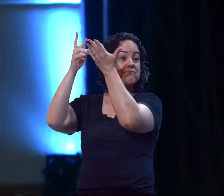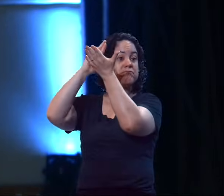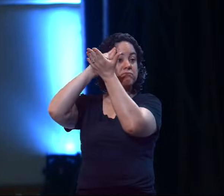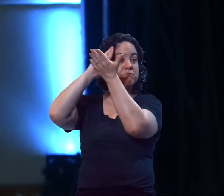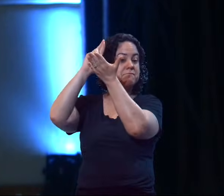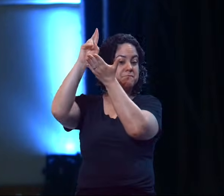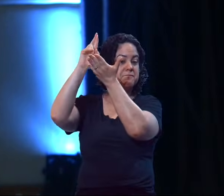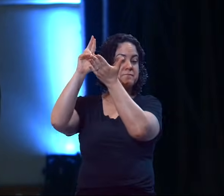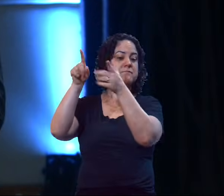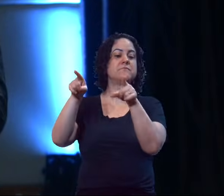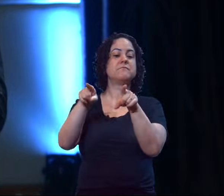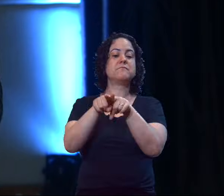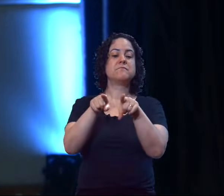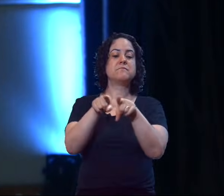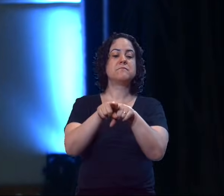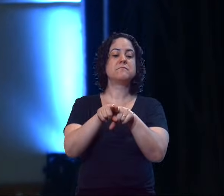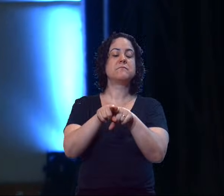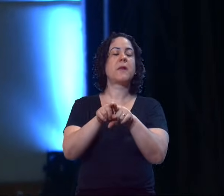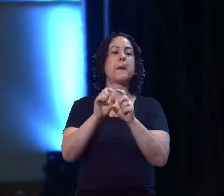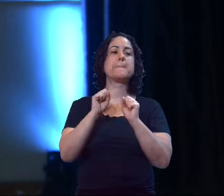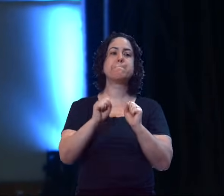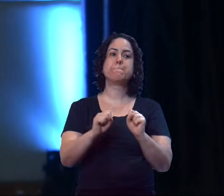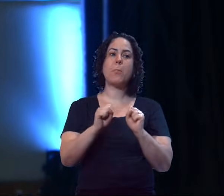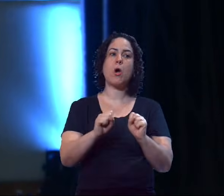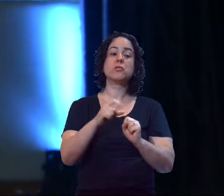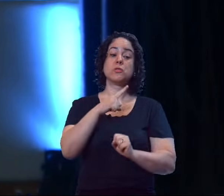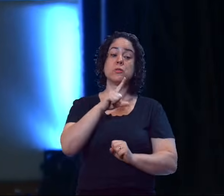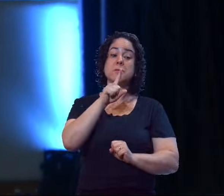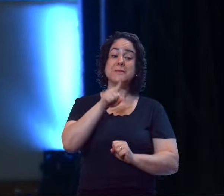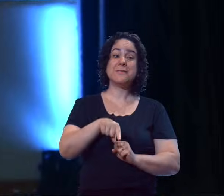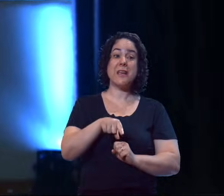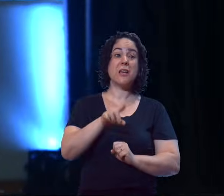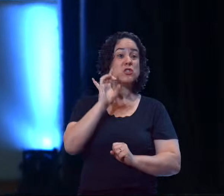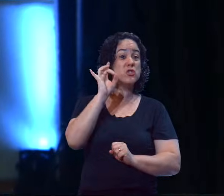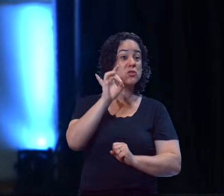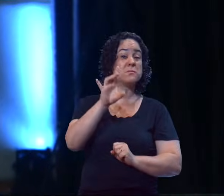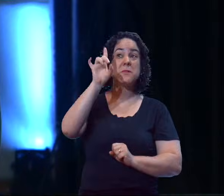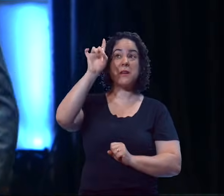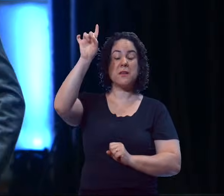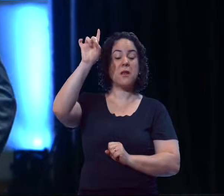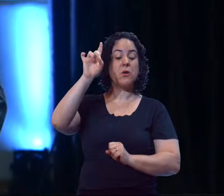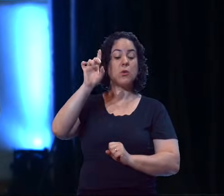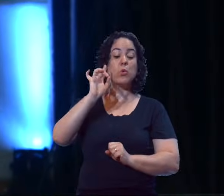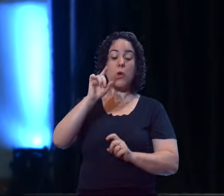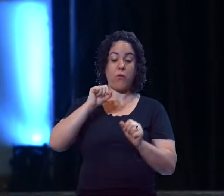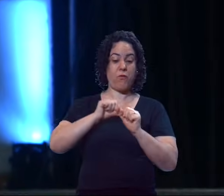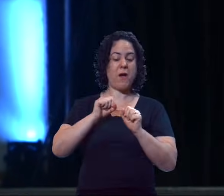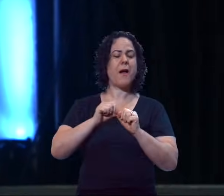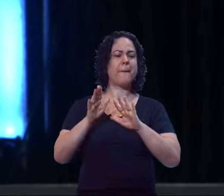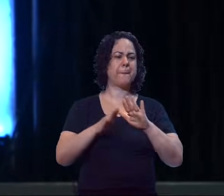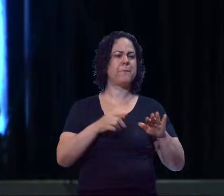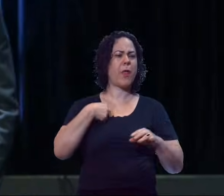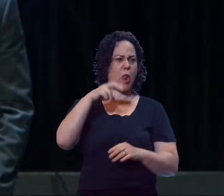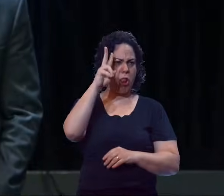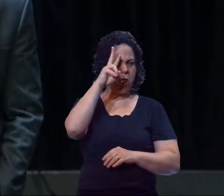Outra maneira, eu posso dar exclusividade ao que eu faço para Deus. Eu lembro uma época, A minha mãe,